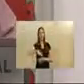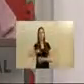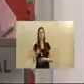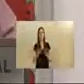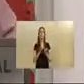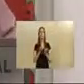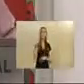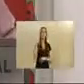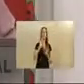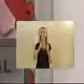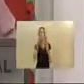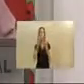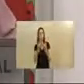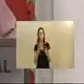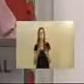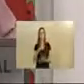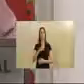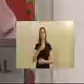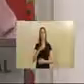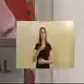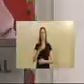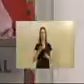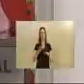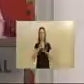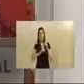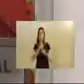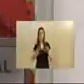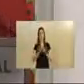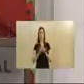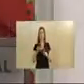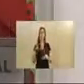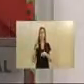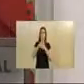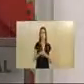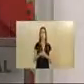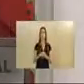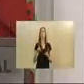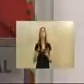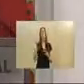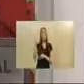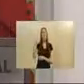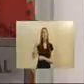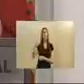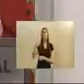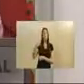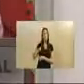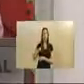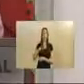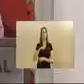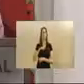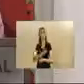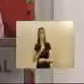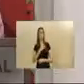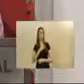de família cível trabalhista e criminal projeto vida e saúde em pomerode interessantíssimo